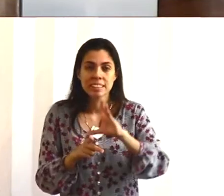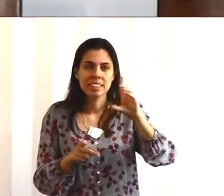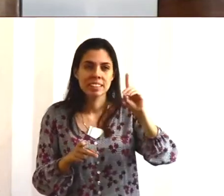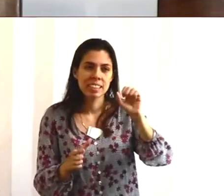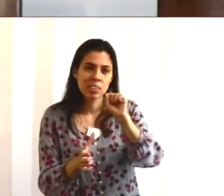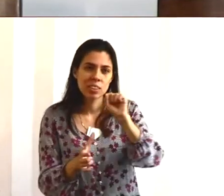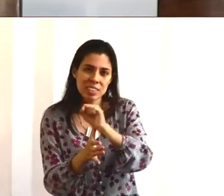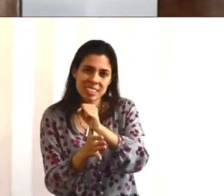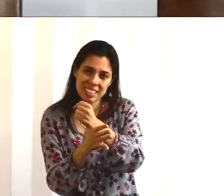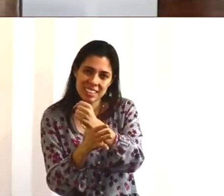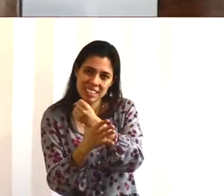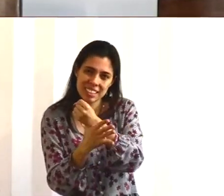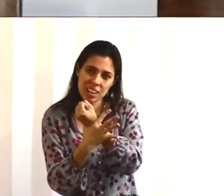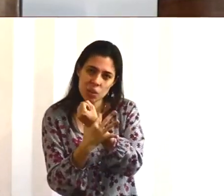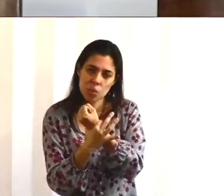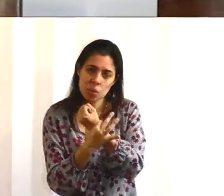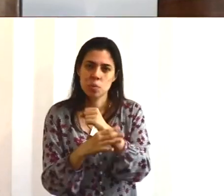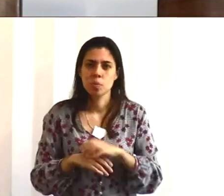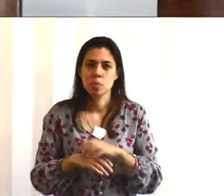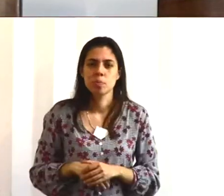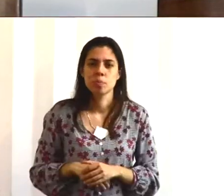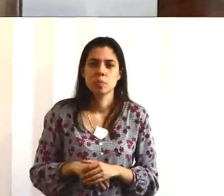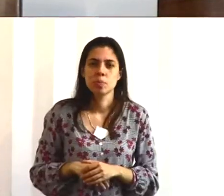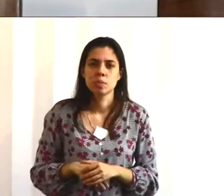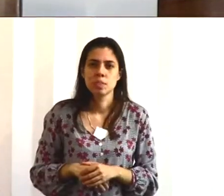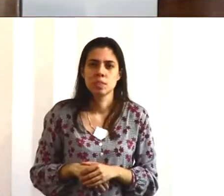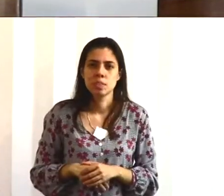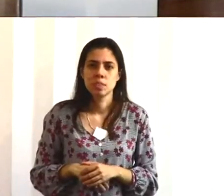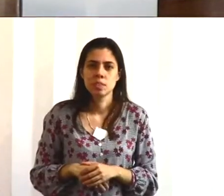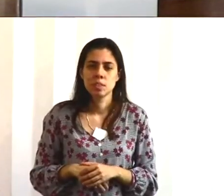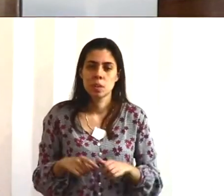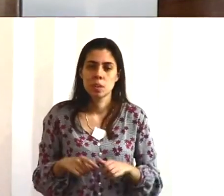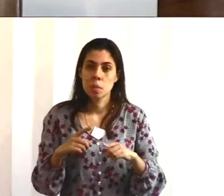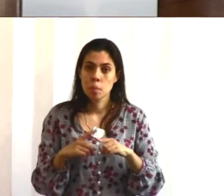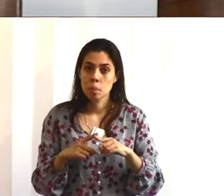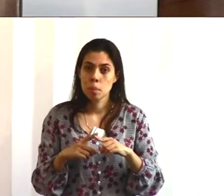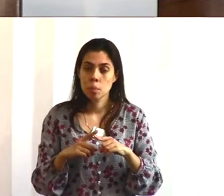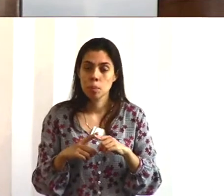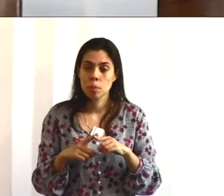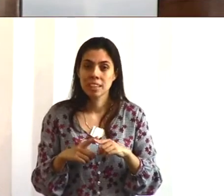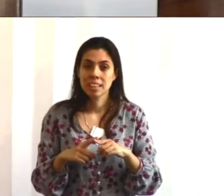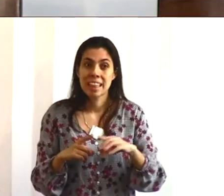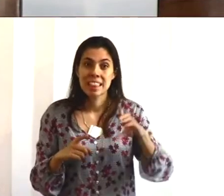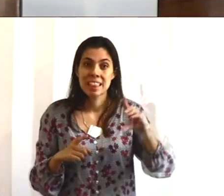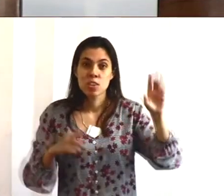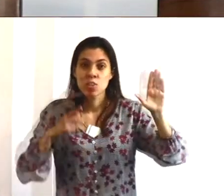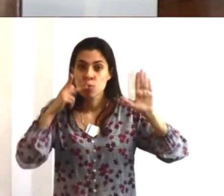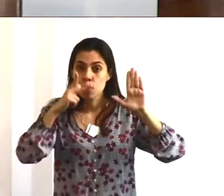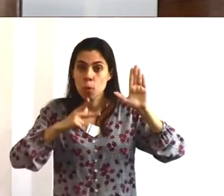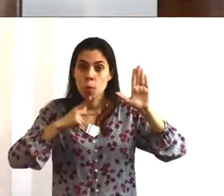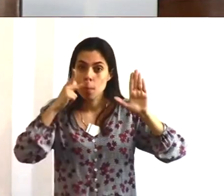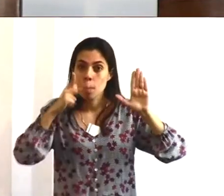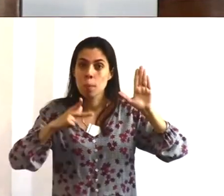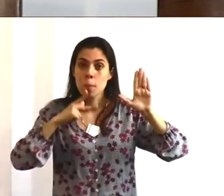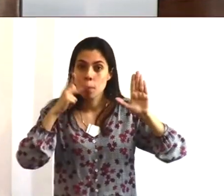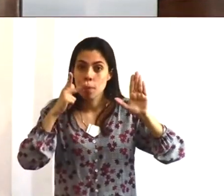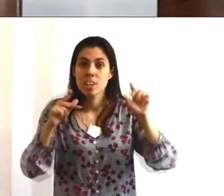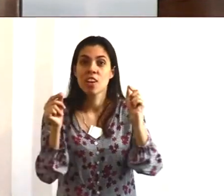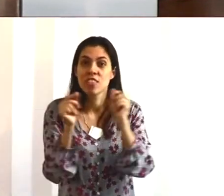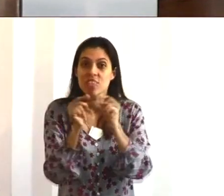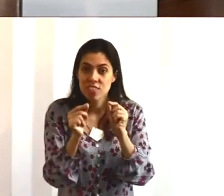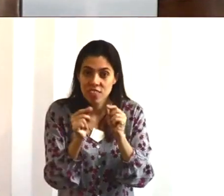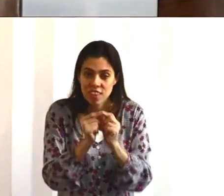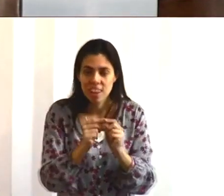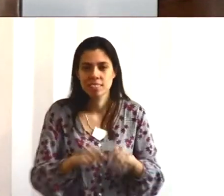aliança, é um Deus que firma as suas promessas e as cumpre. Ele não esquece